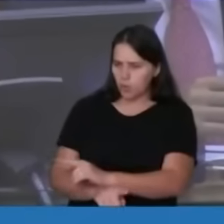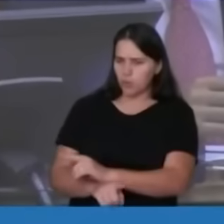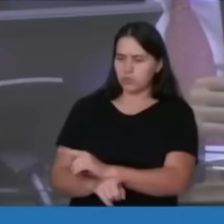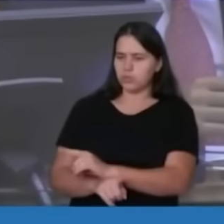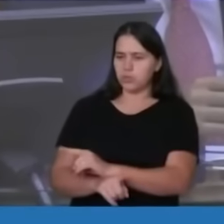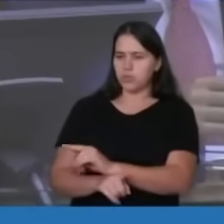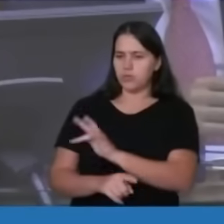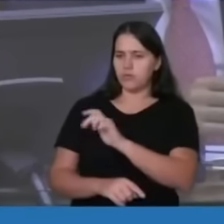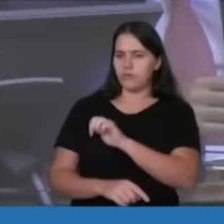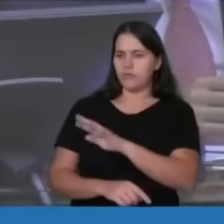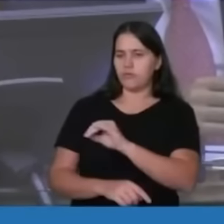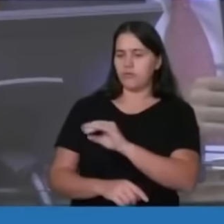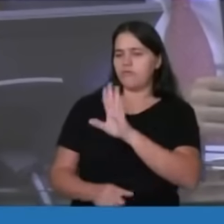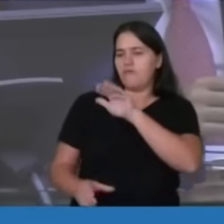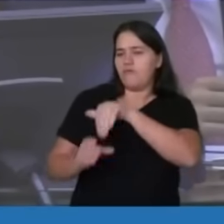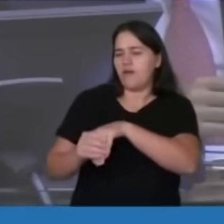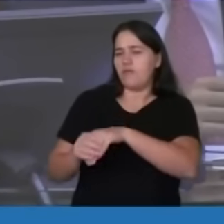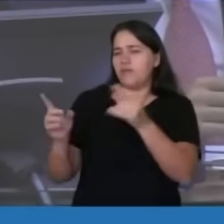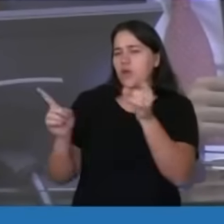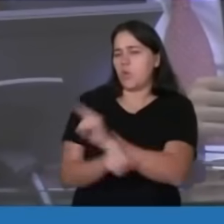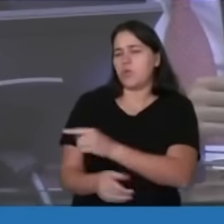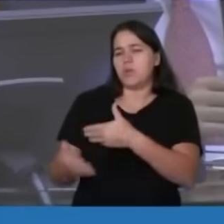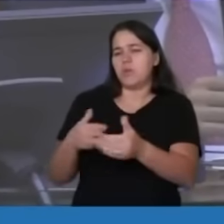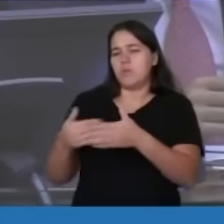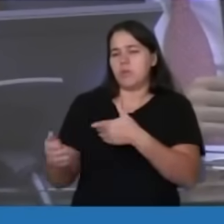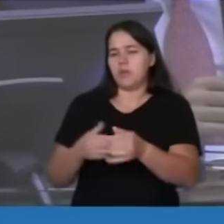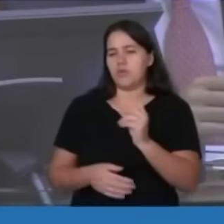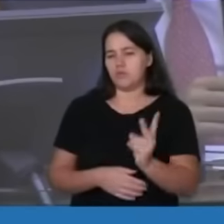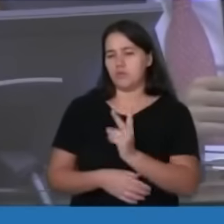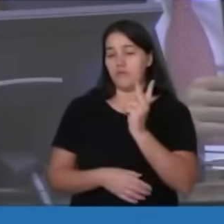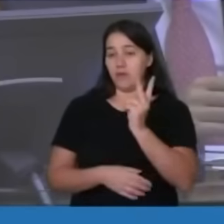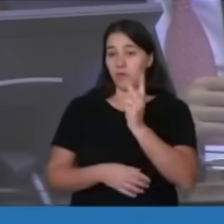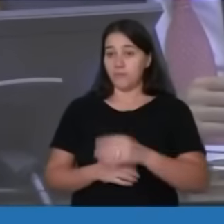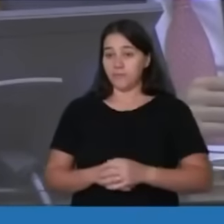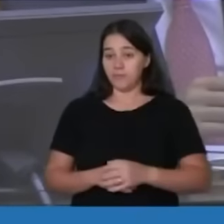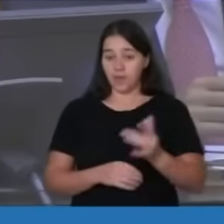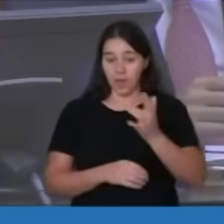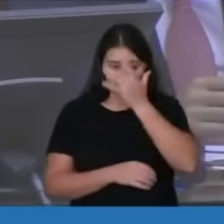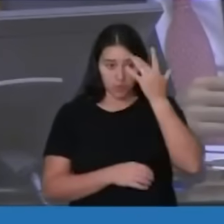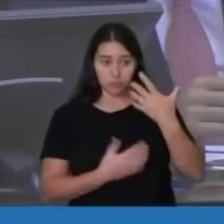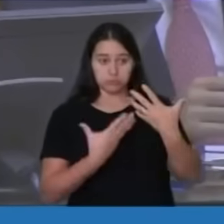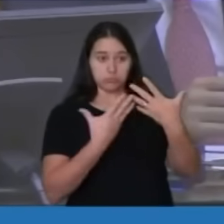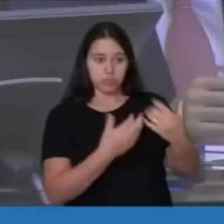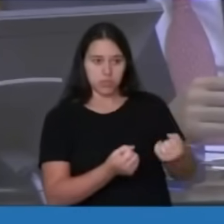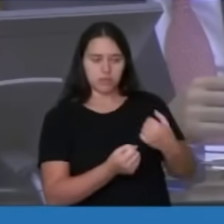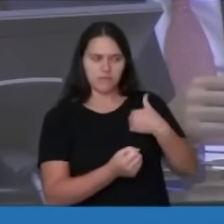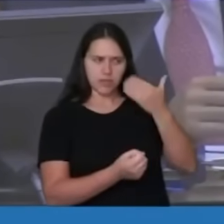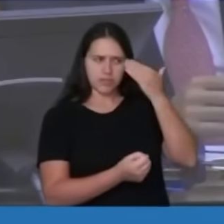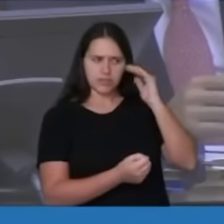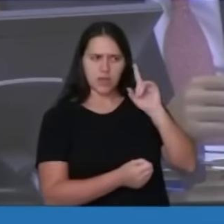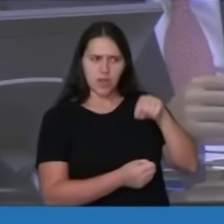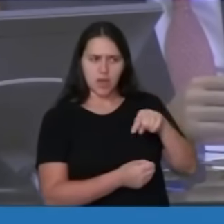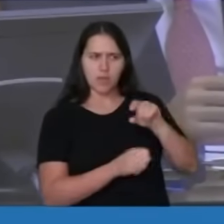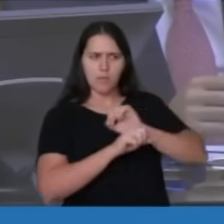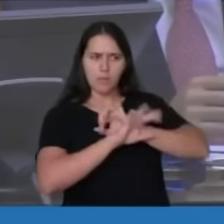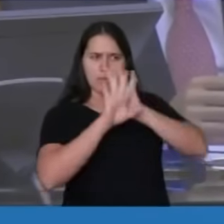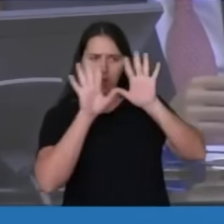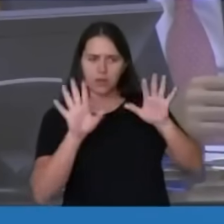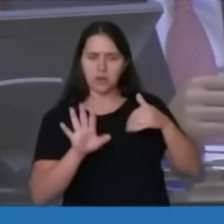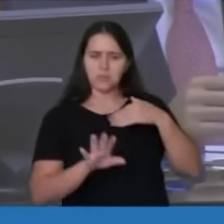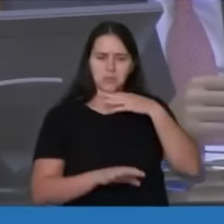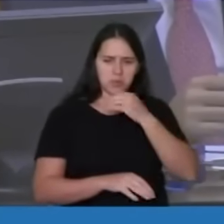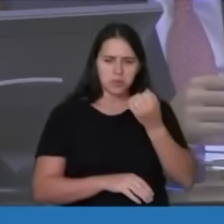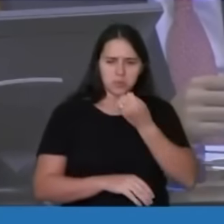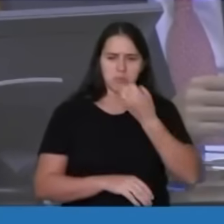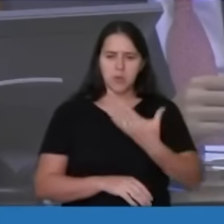Novo, vai votar contra de qualquer jeito, qualquer que seja o valor. E quem é a favor vai reconhecer que esta é uma lógica que me parece razoável, me